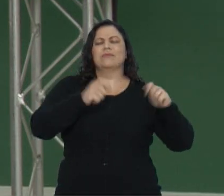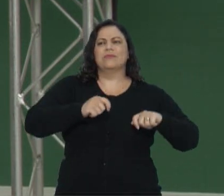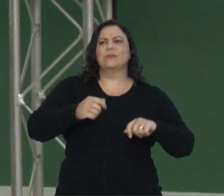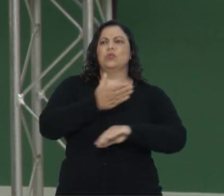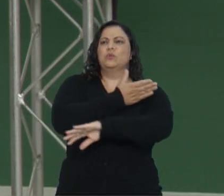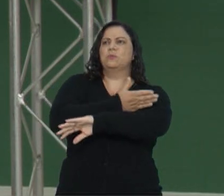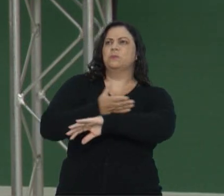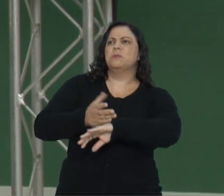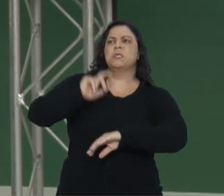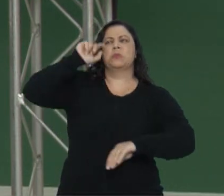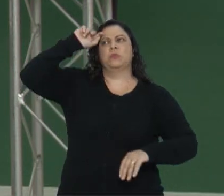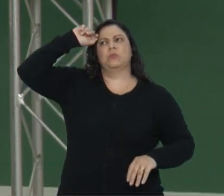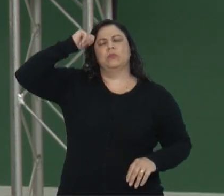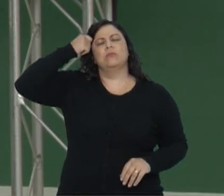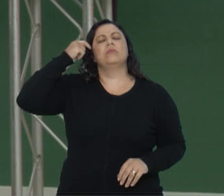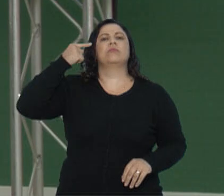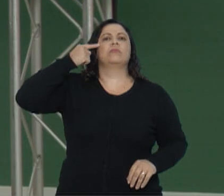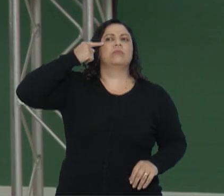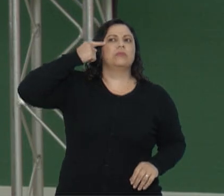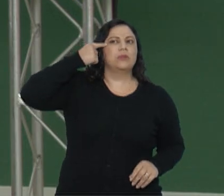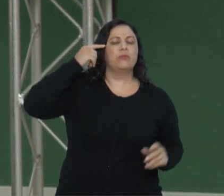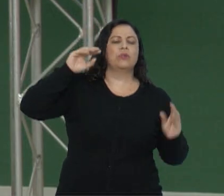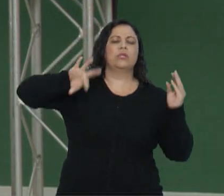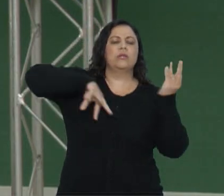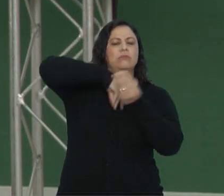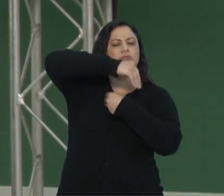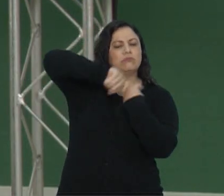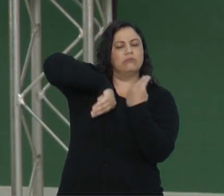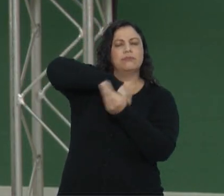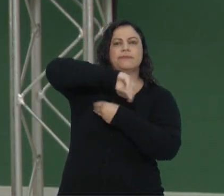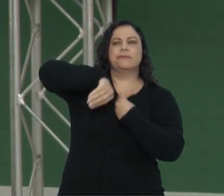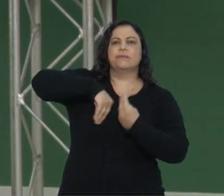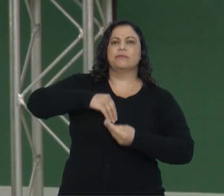essa misturada, dá o brasileiro, é o país da mistura.